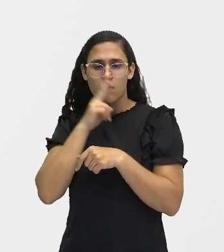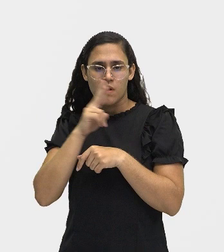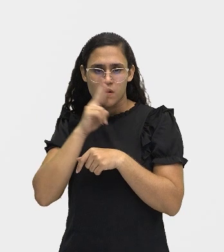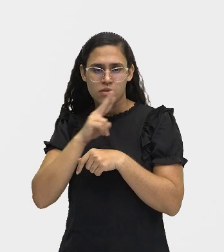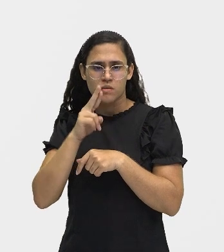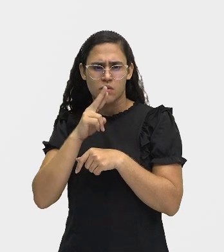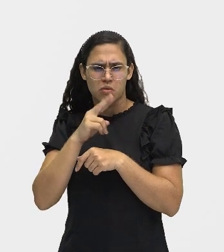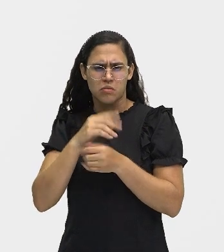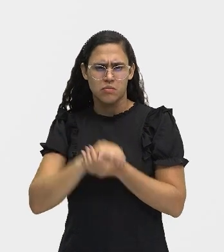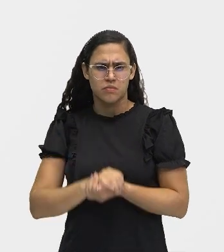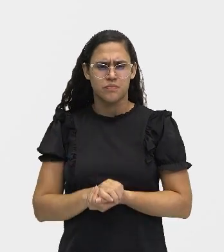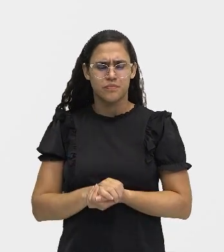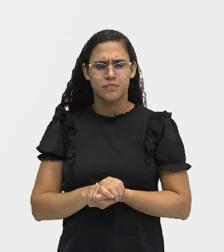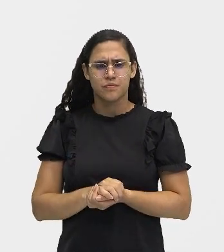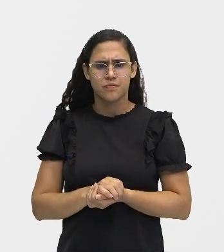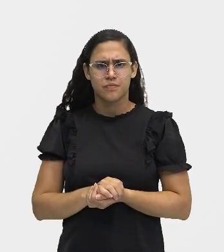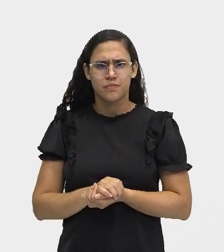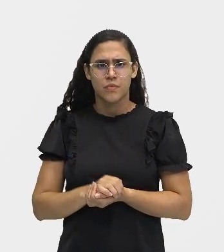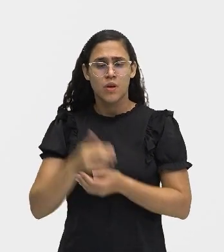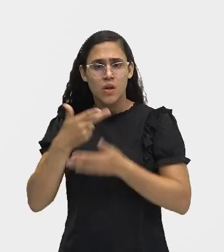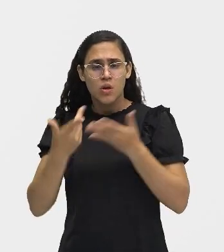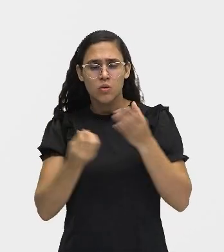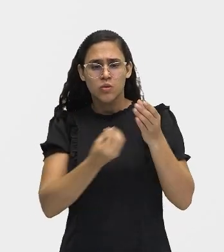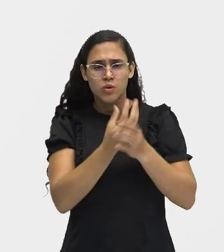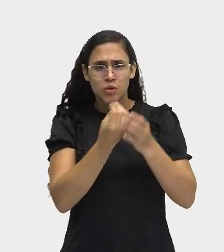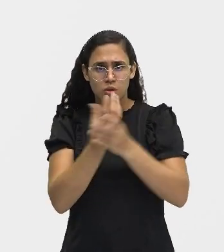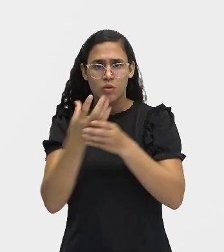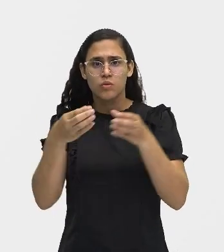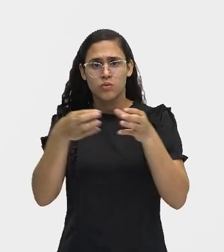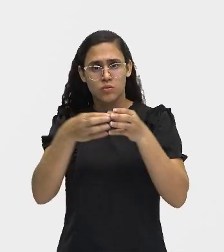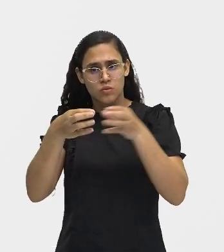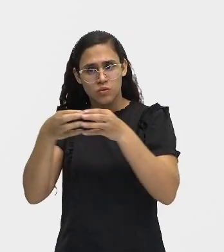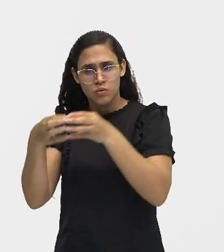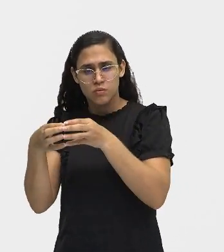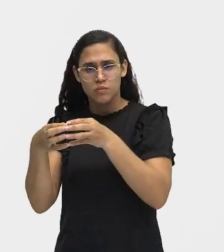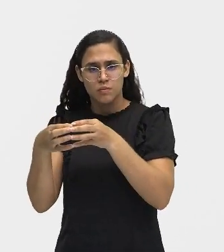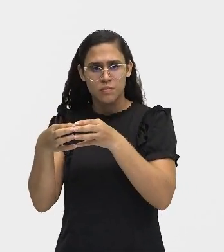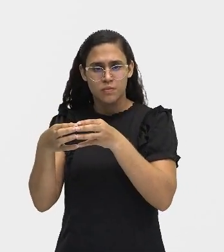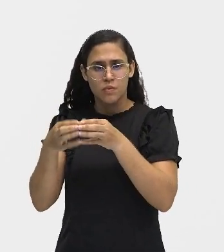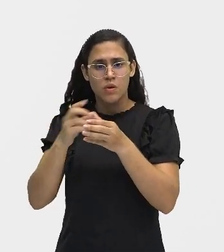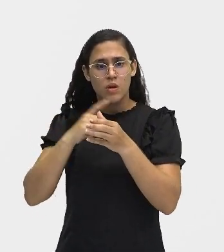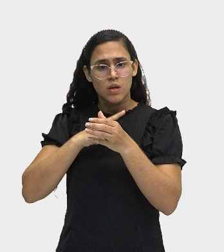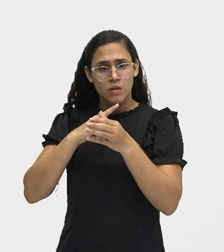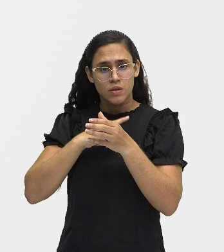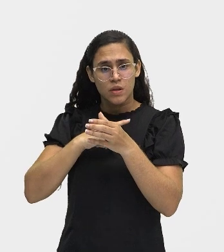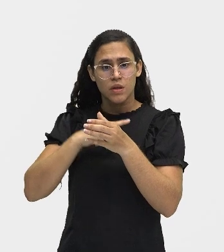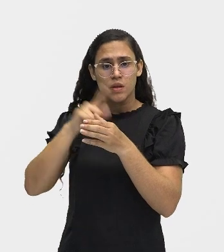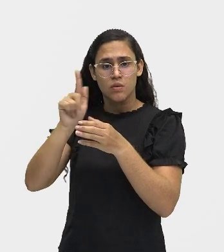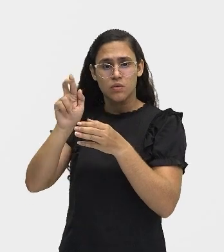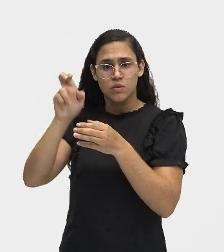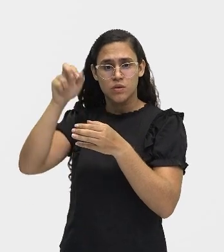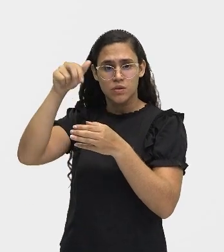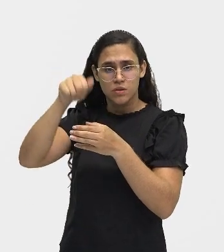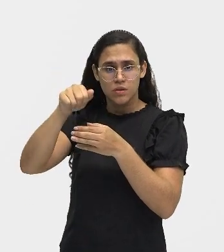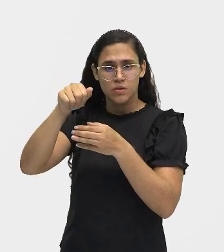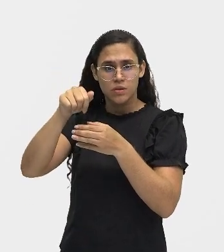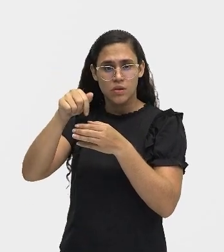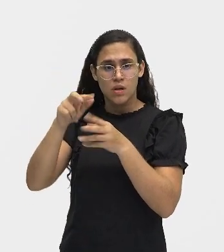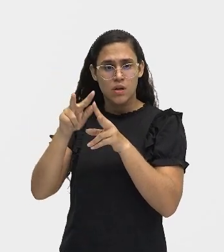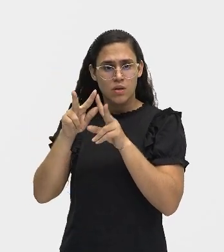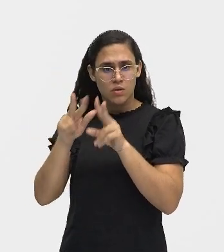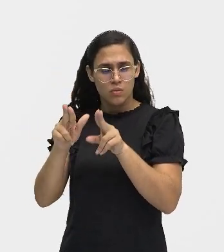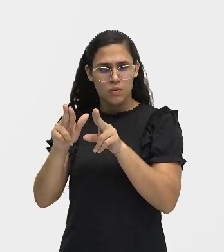a todas as hemoglobinas desses animais, né? Então a gente tem esses genes, né? Todos eles vieram de um mesmo